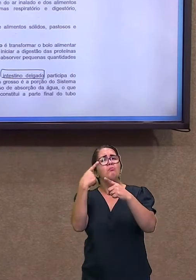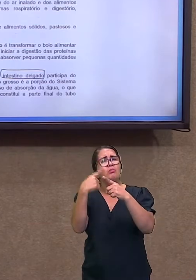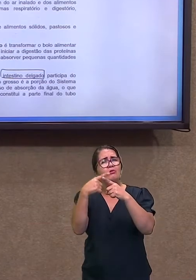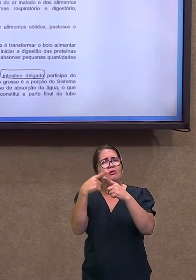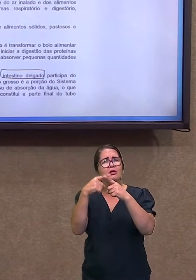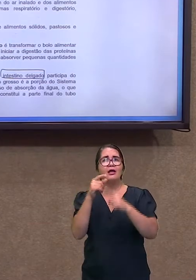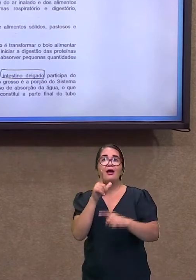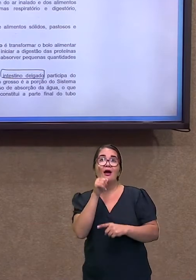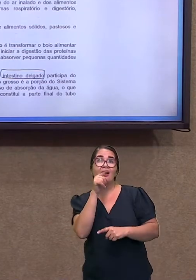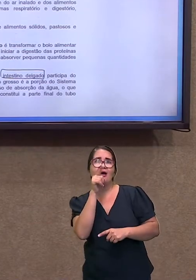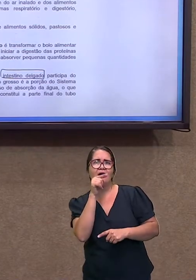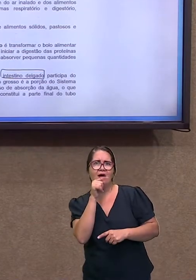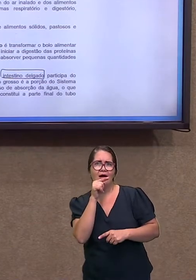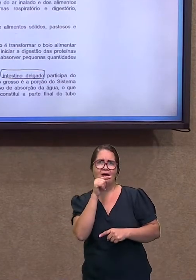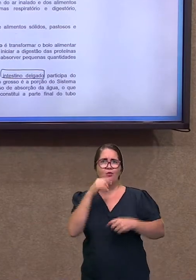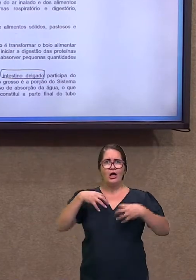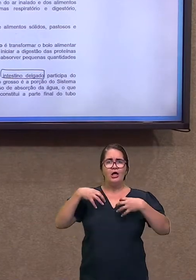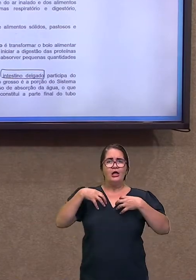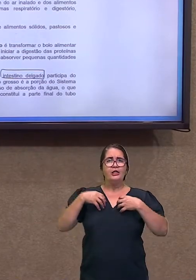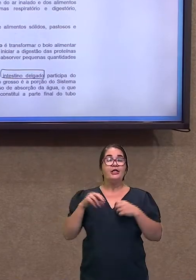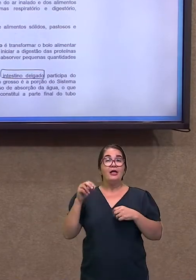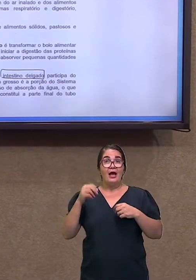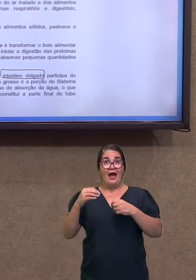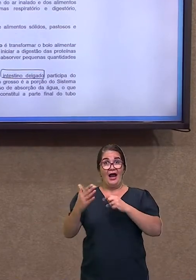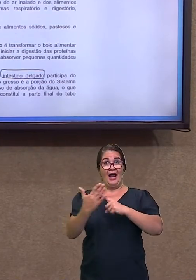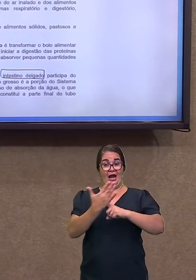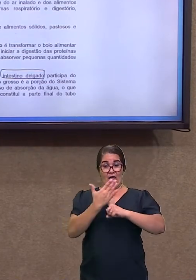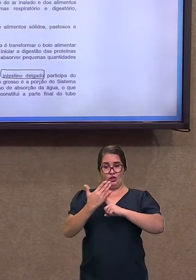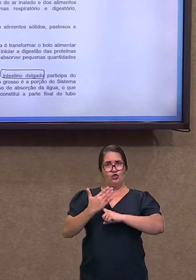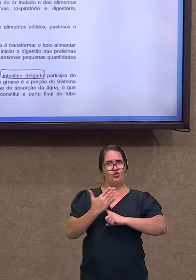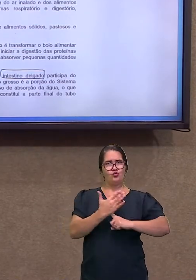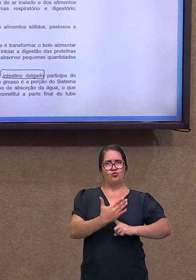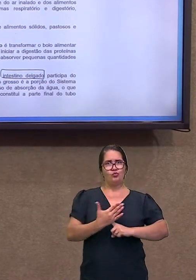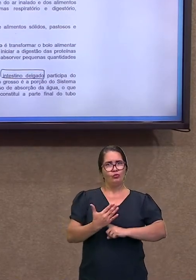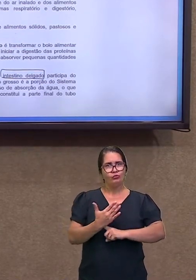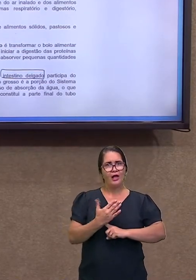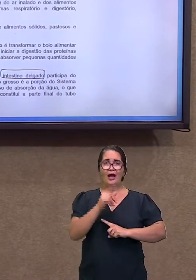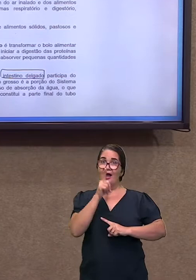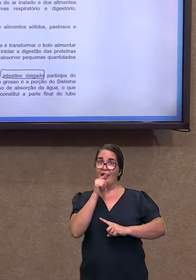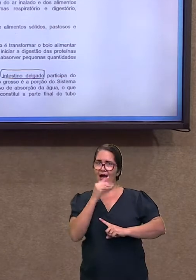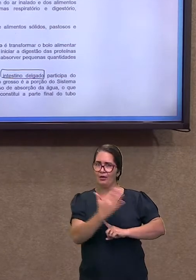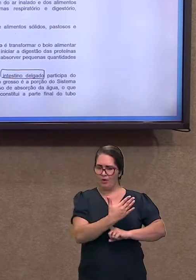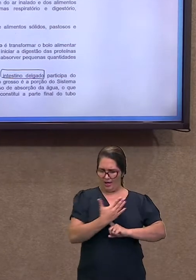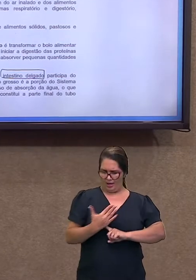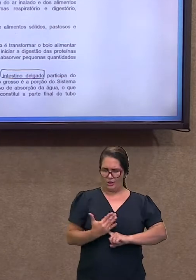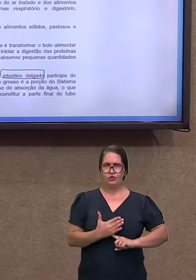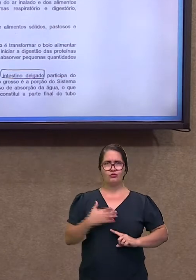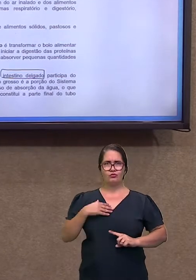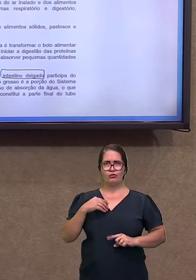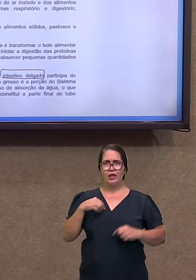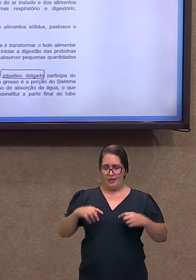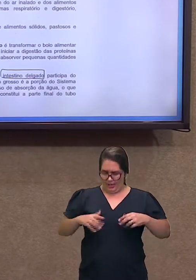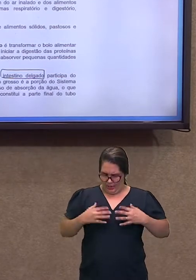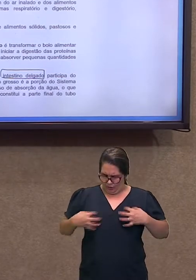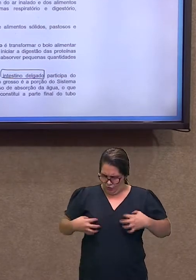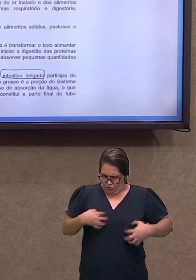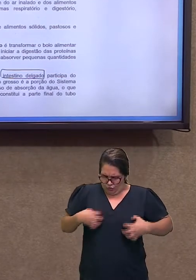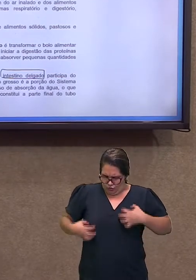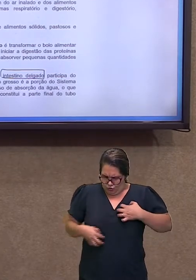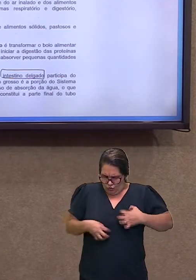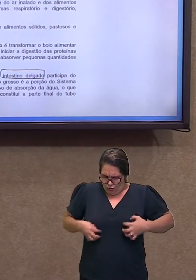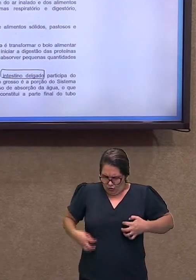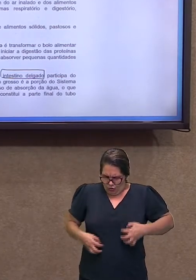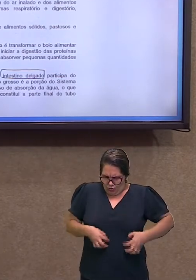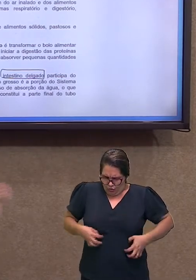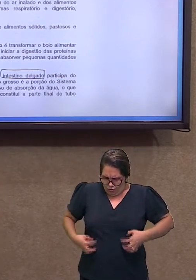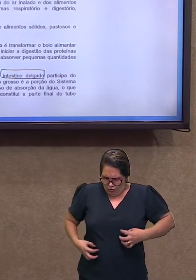que o seu alimento transcorra, ou seja, ele passe por todo o trato intestinal, tanto do